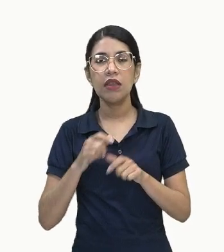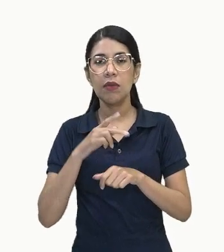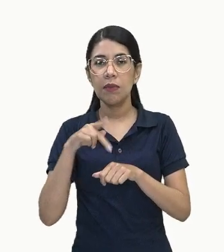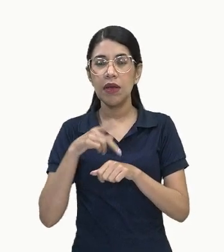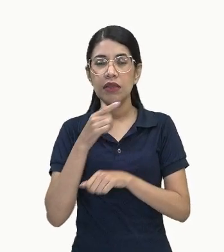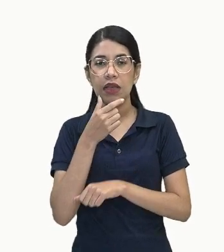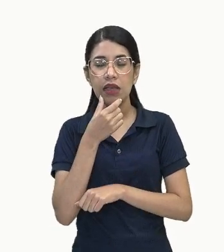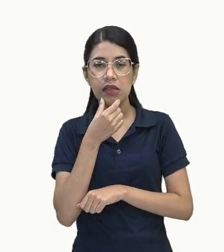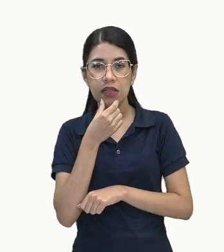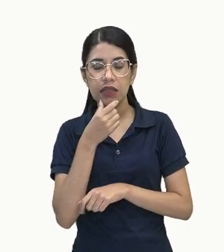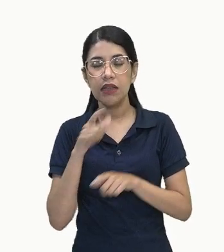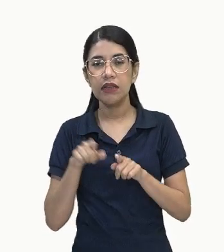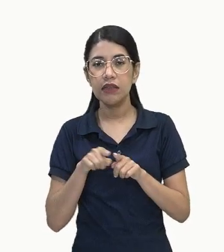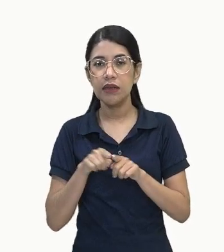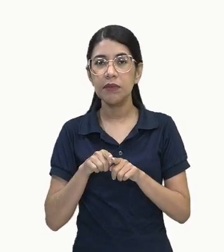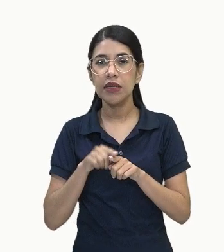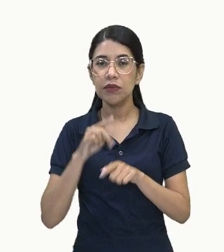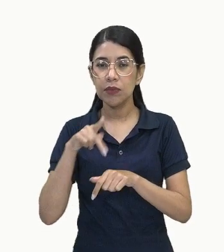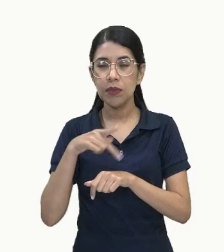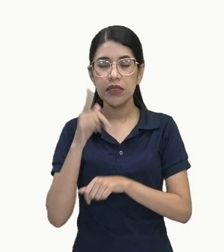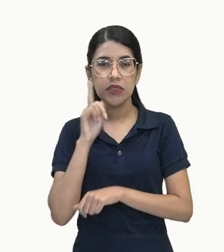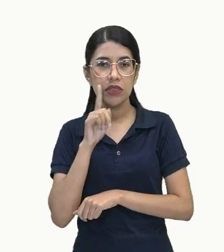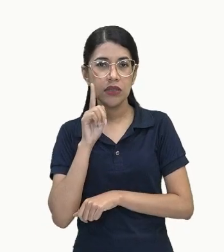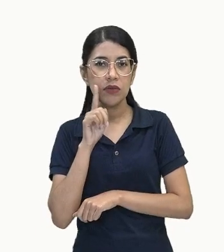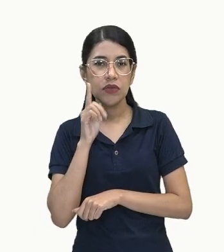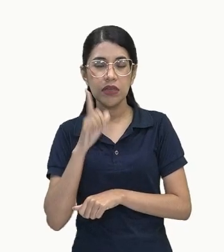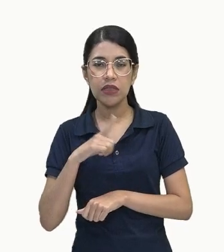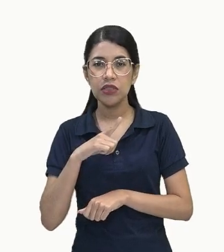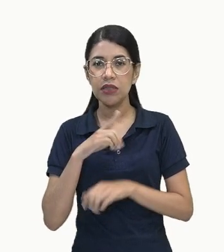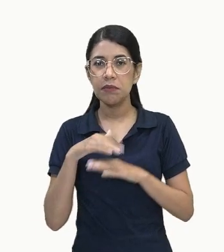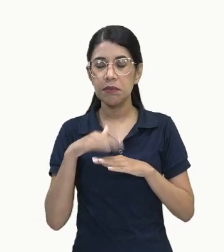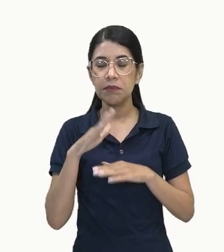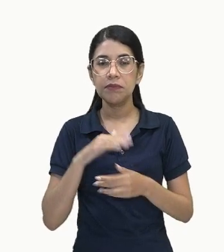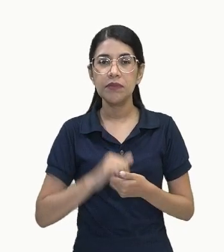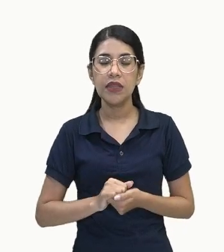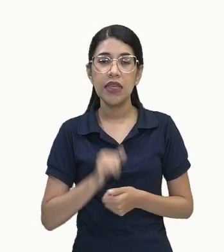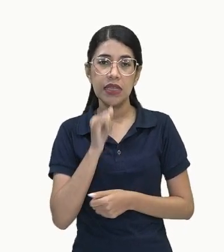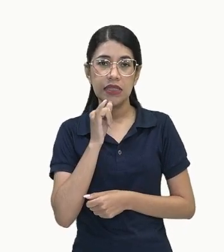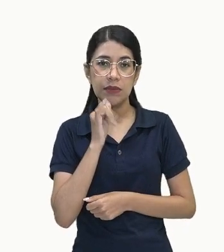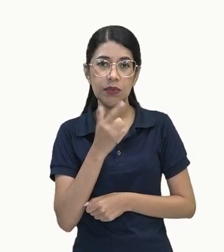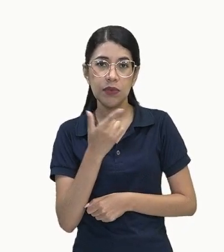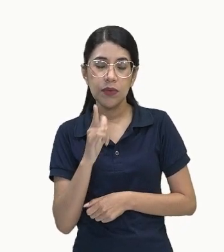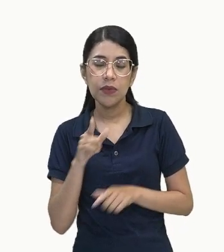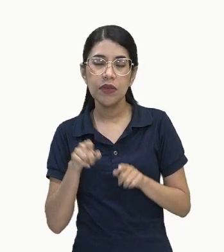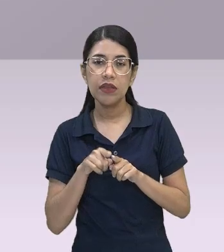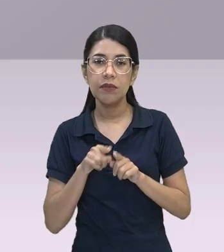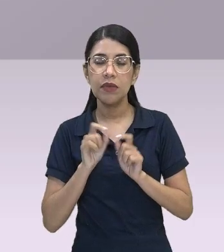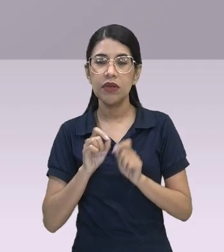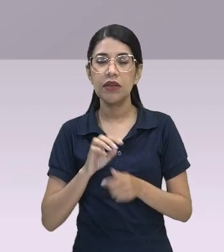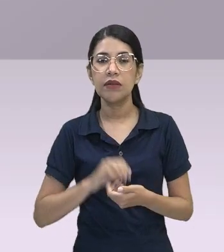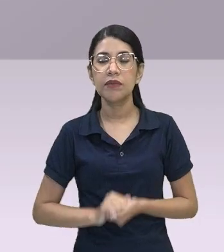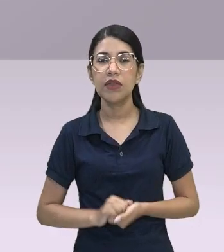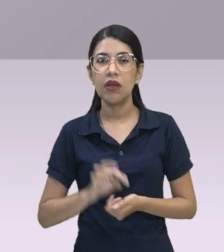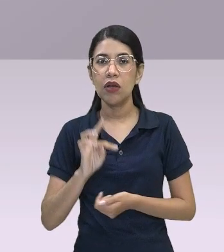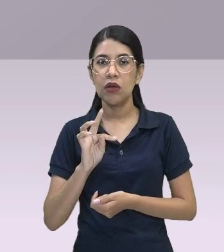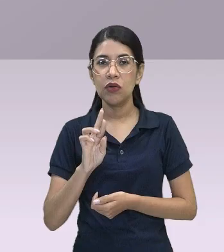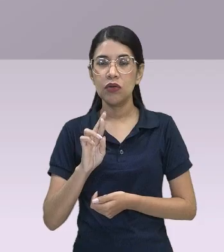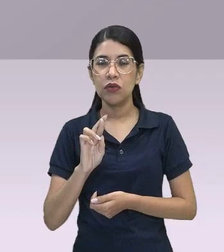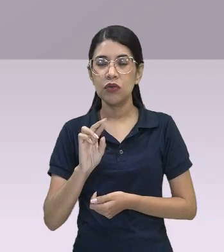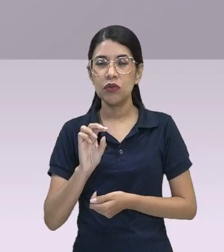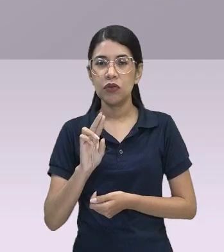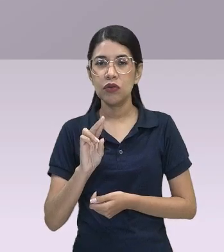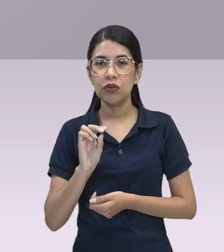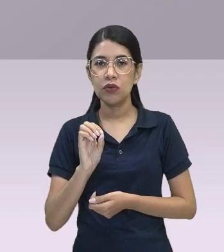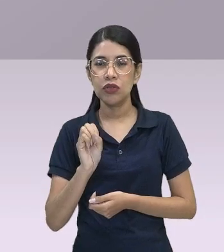nos Estados Unidos. Vou trazer para vocês um outro exemplo, que é justamente os trusts. O que é um